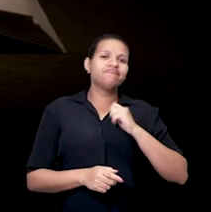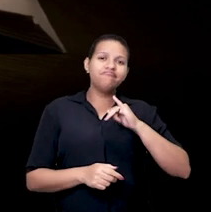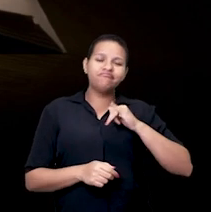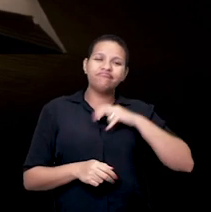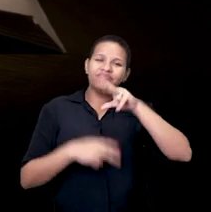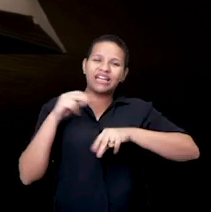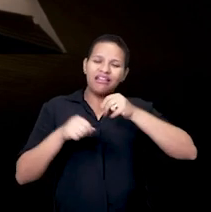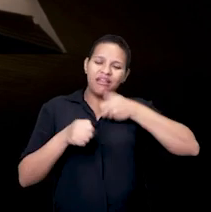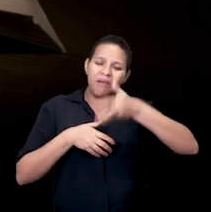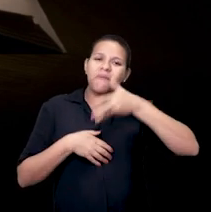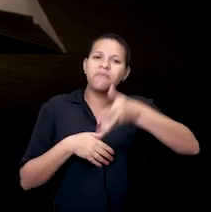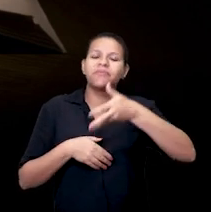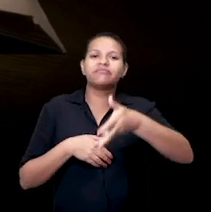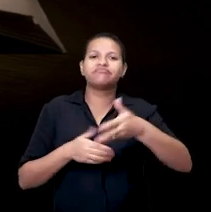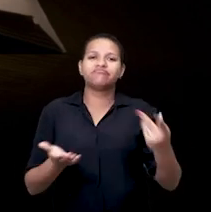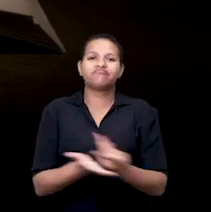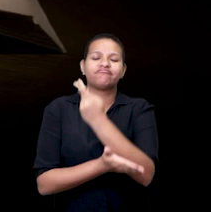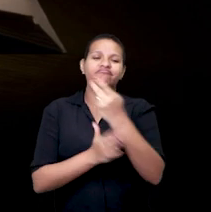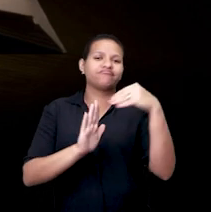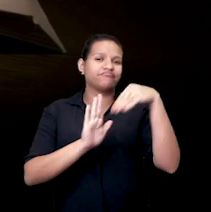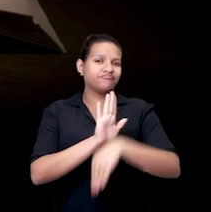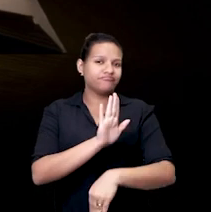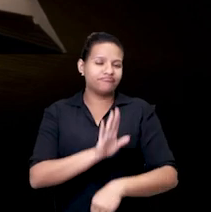A boca enganosa conduz à ruína.